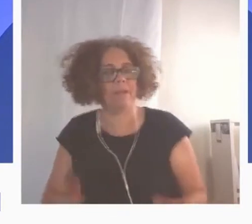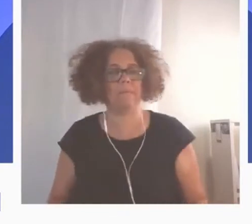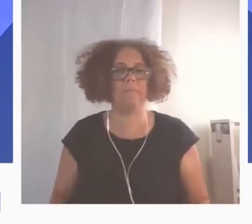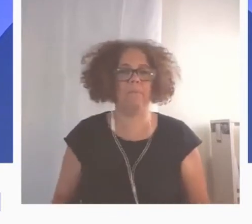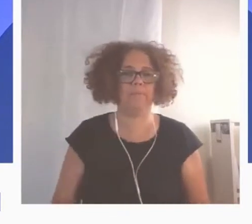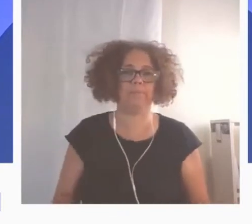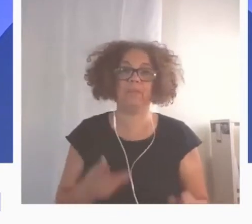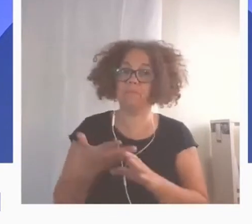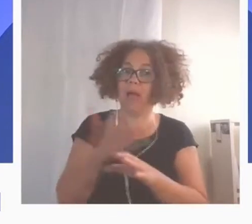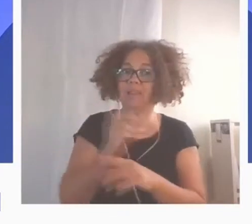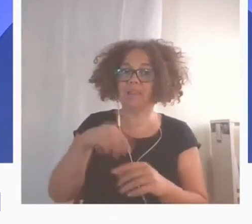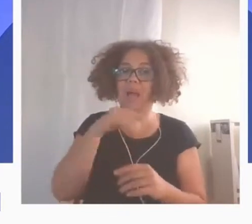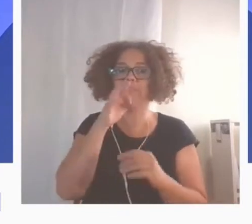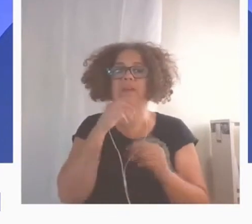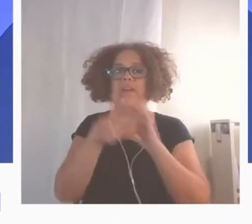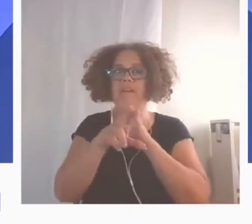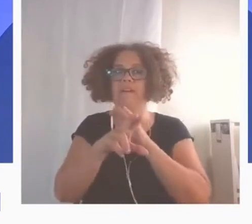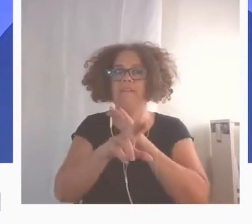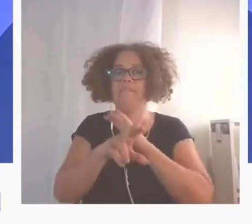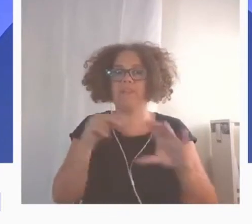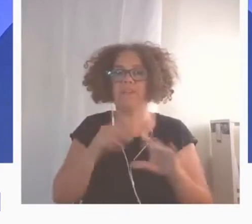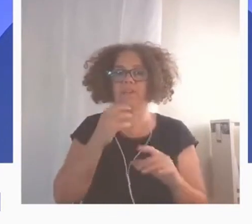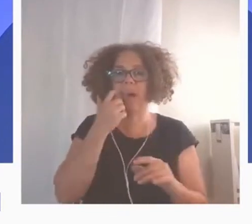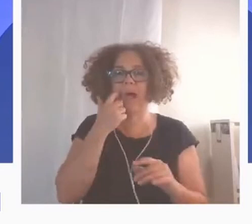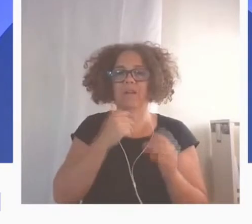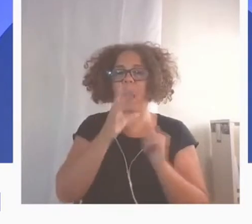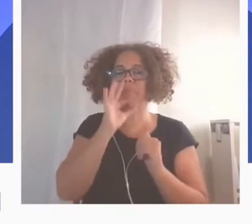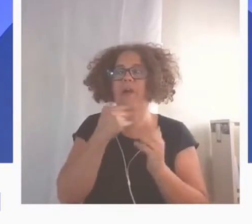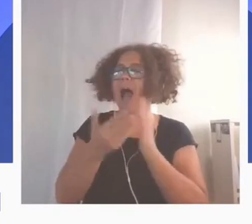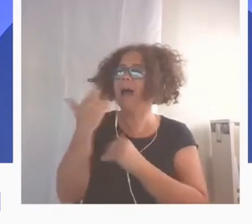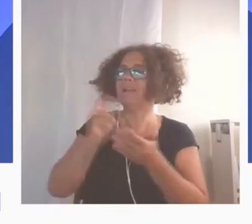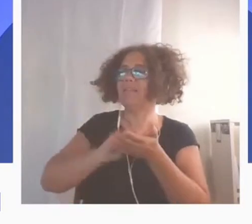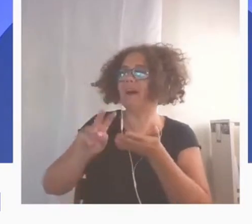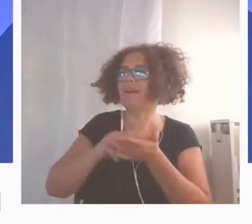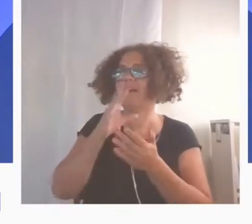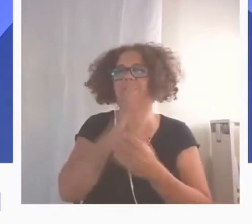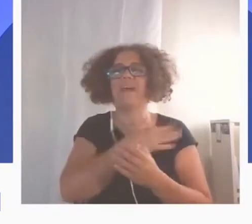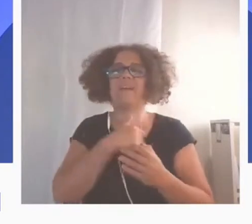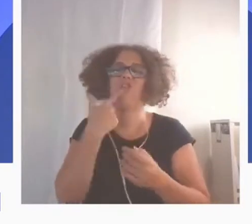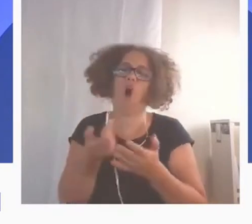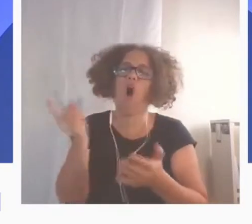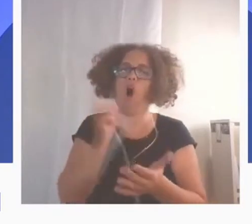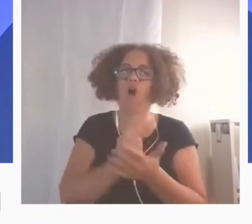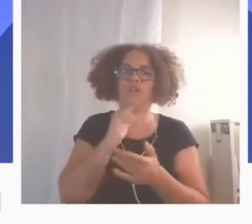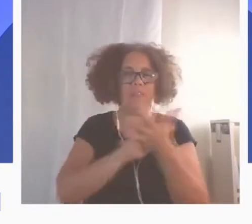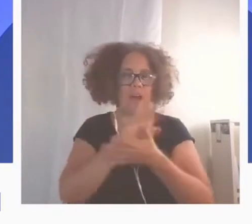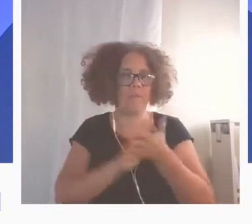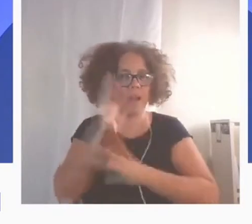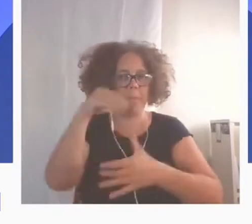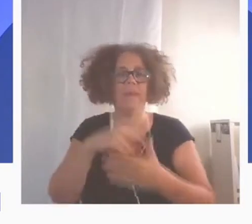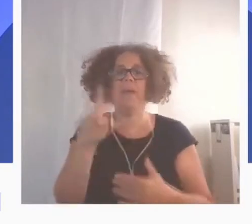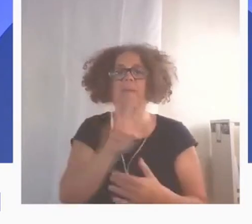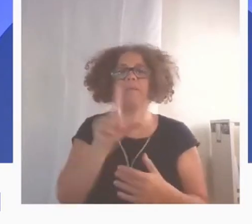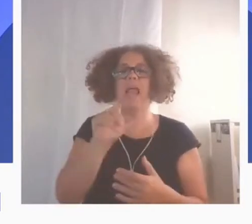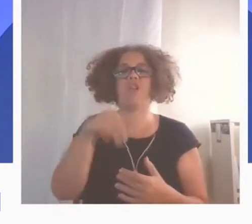de nuevo que nos pongan el vídeo, que antes yo en el camino no lo he visto, para volver a recrearnos y para volver a hablar de los proyectos de Vilanova de